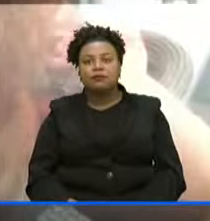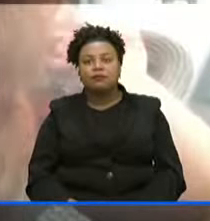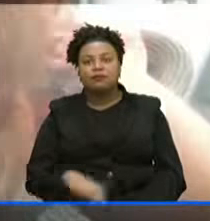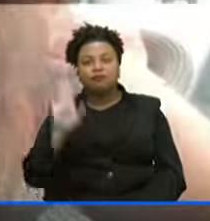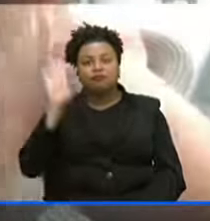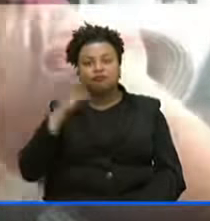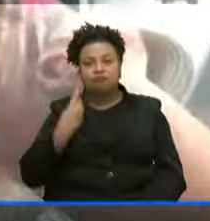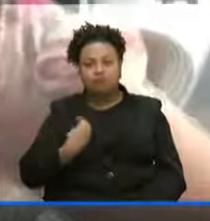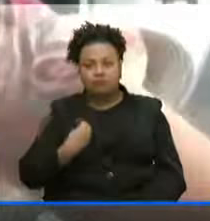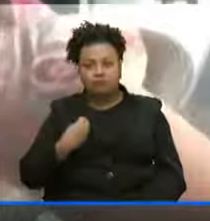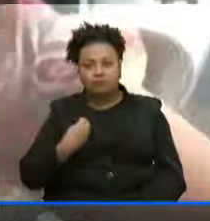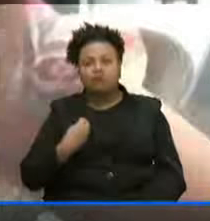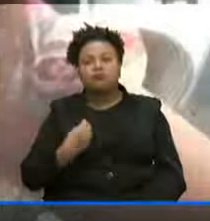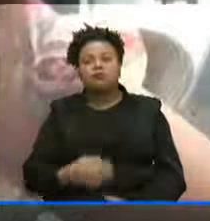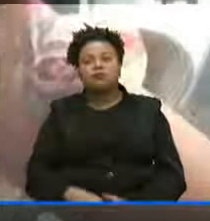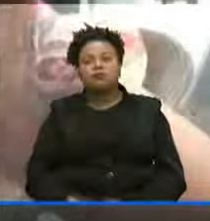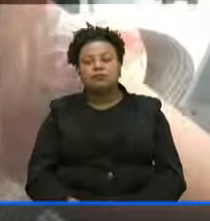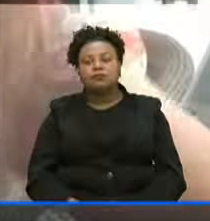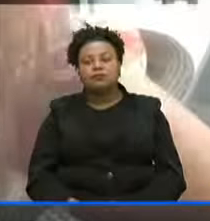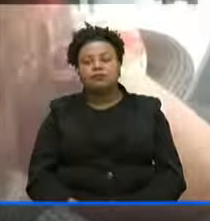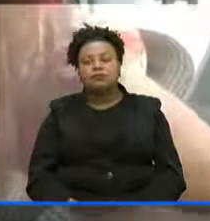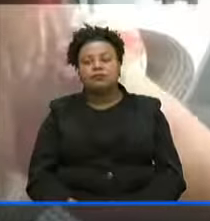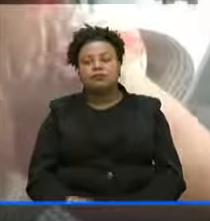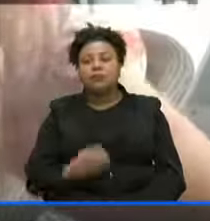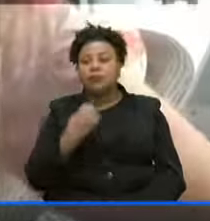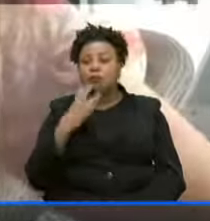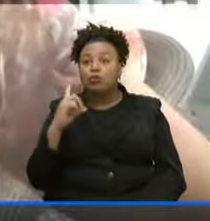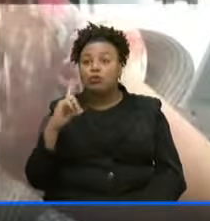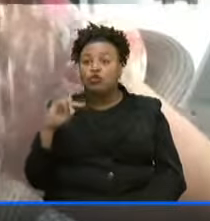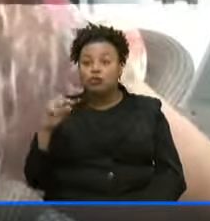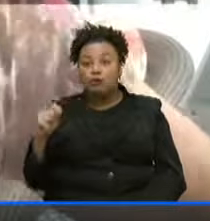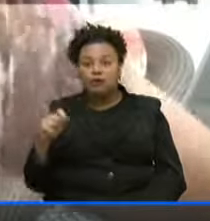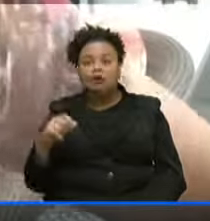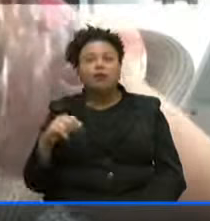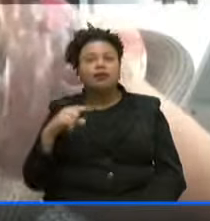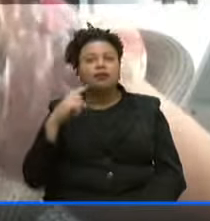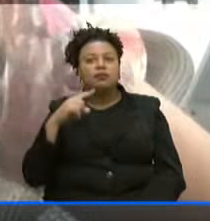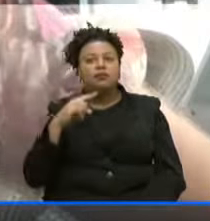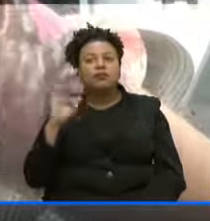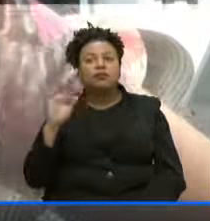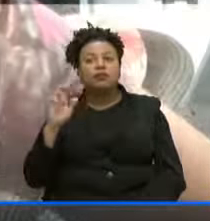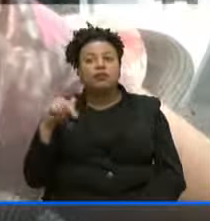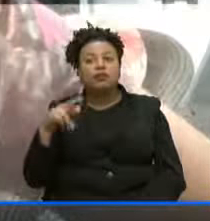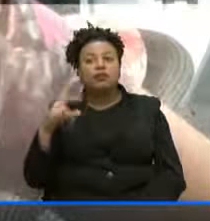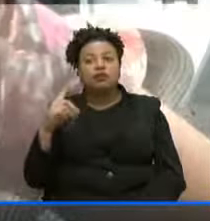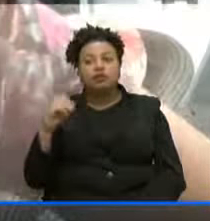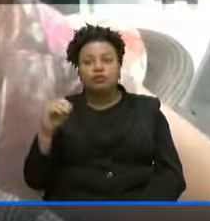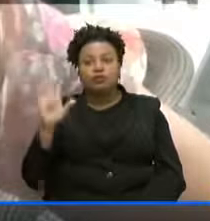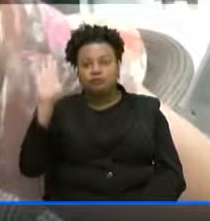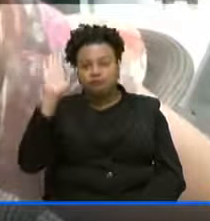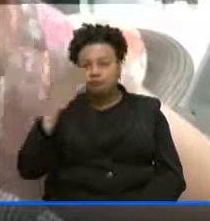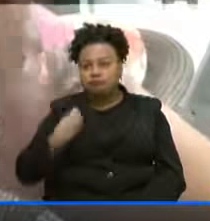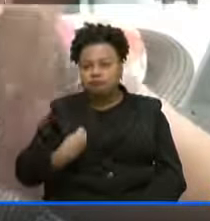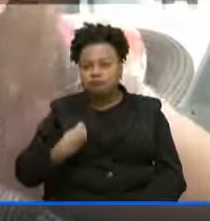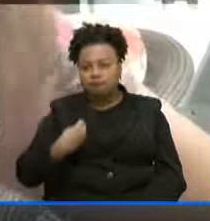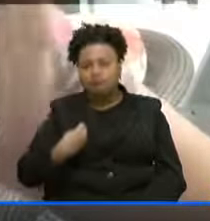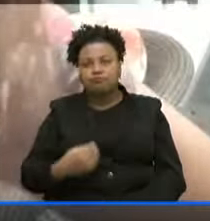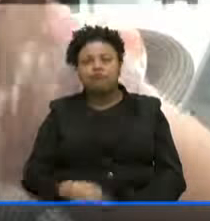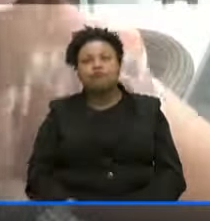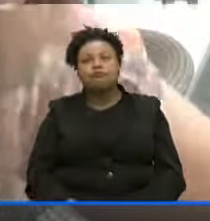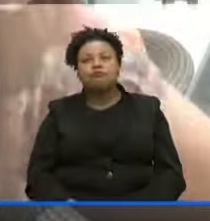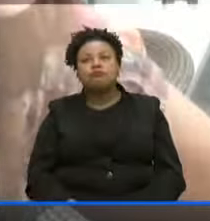Presente. Deputado presente, obrigada. Bom dia, Anne. Fernando Marrone. Presente, presidente.